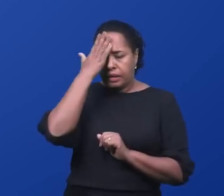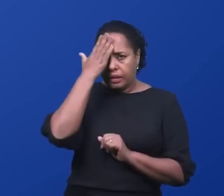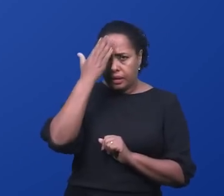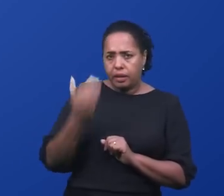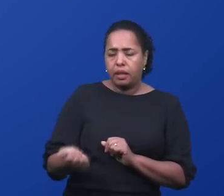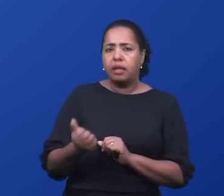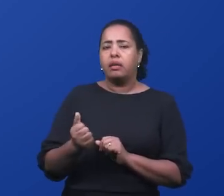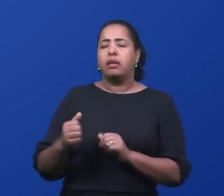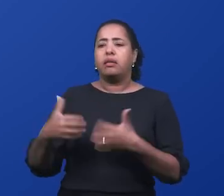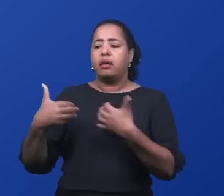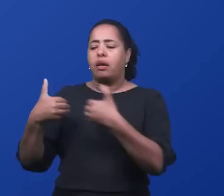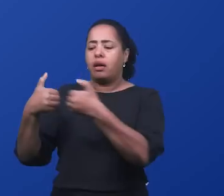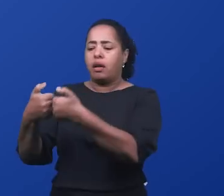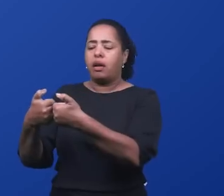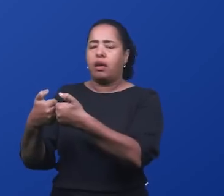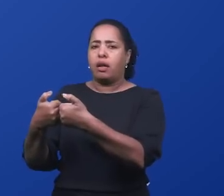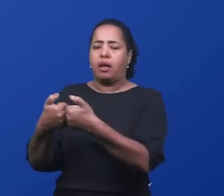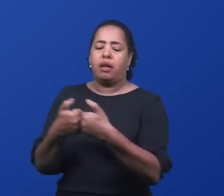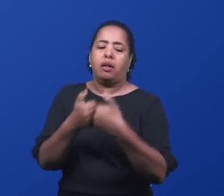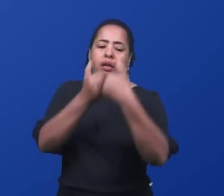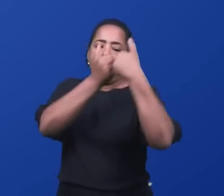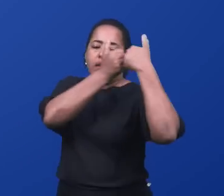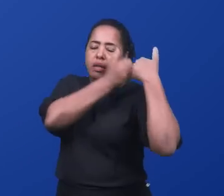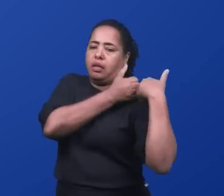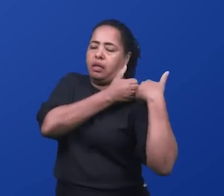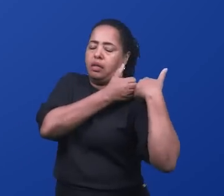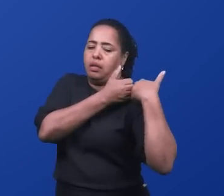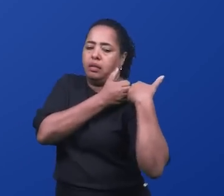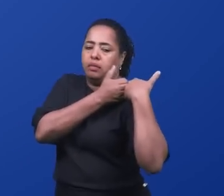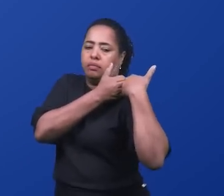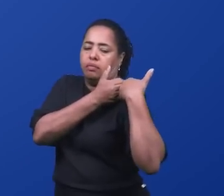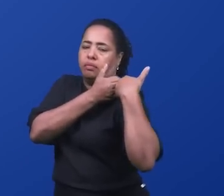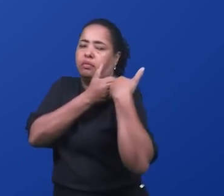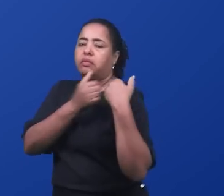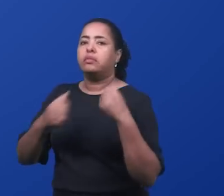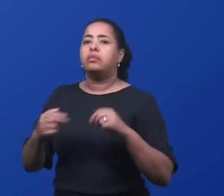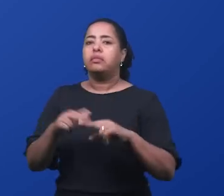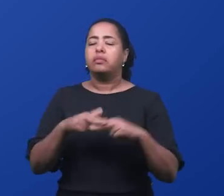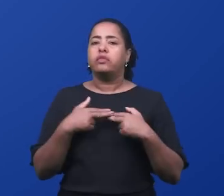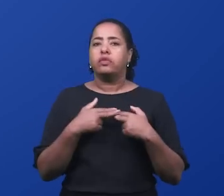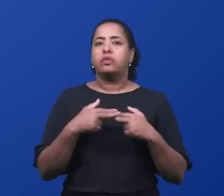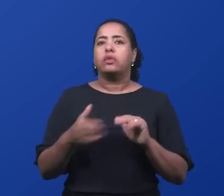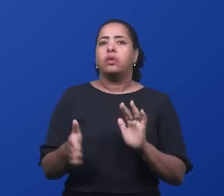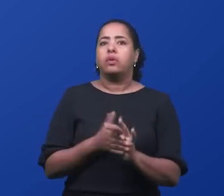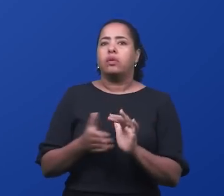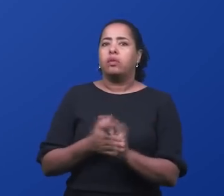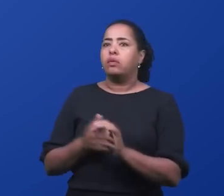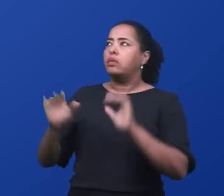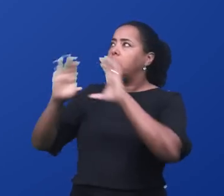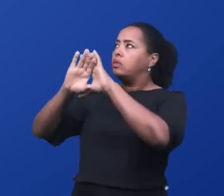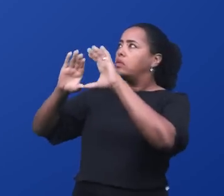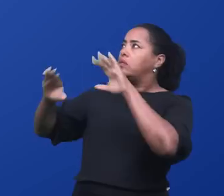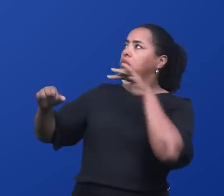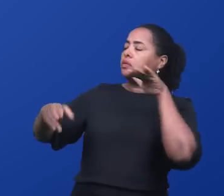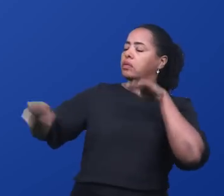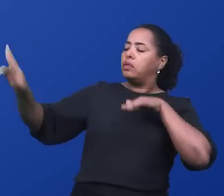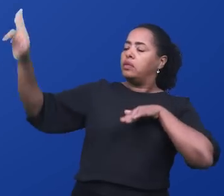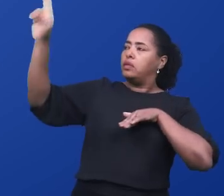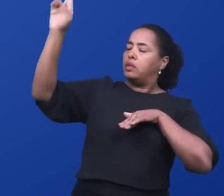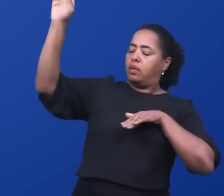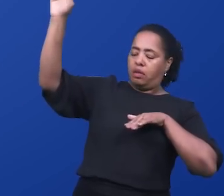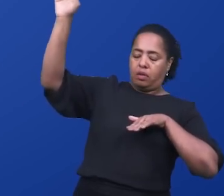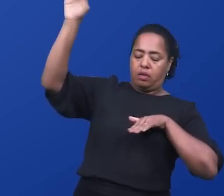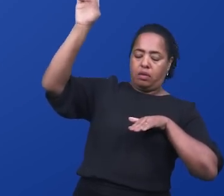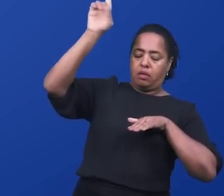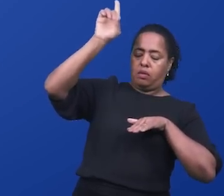sabia que a arca deveria ser carregada sobre os ombros dos homens, porque o projeto da eternidade vem por cima do homem.